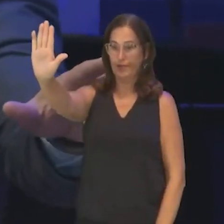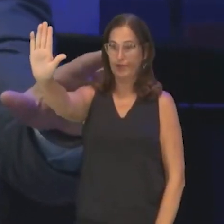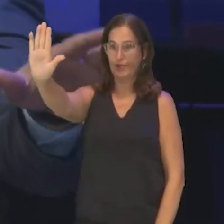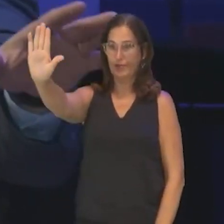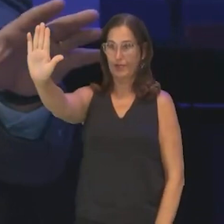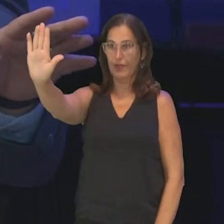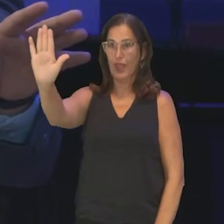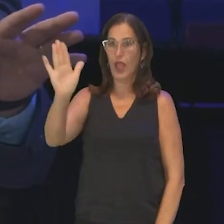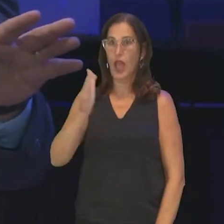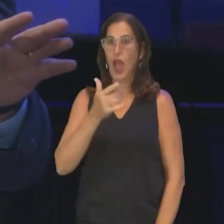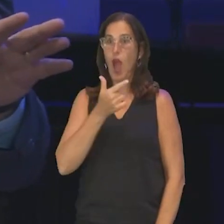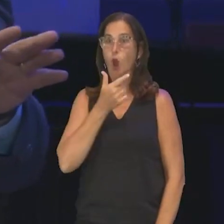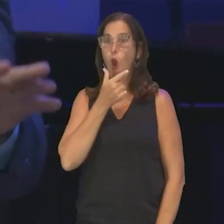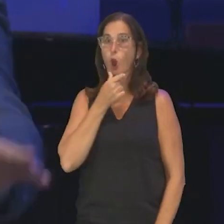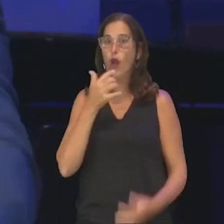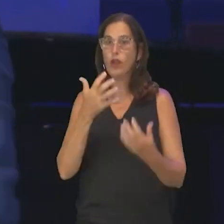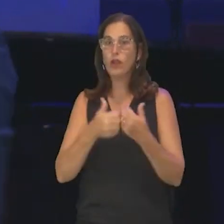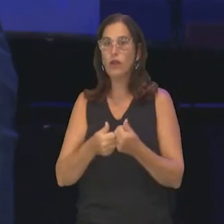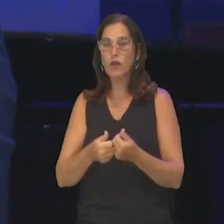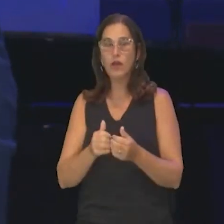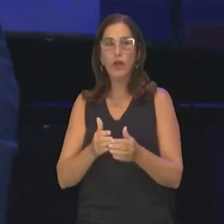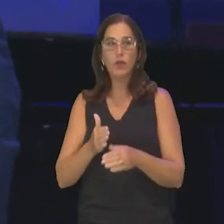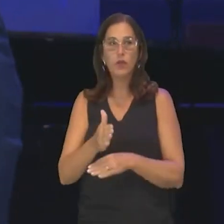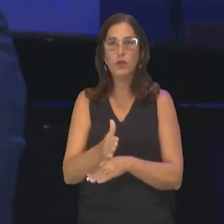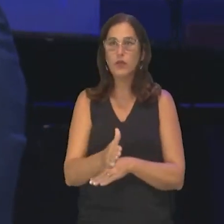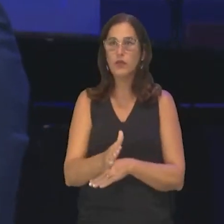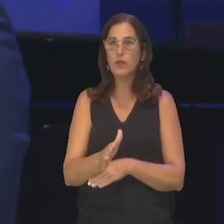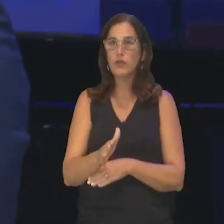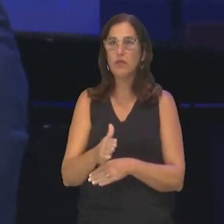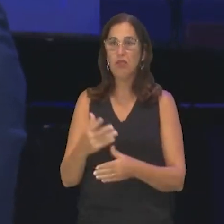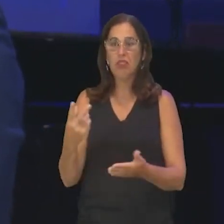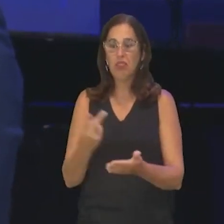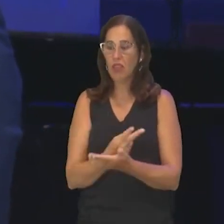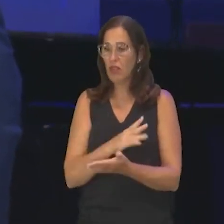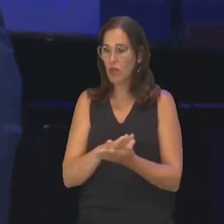E aí o ônibus passava, nada acontecia e ela baixava a mão.